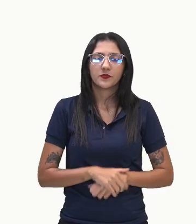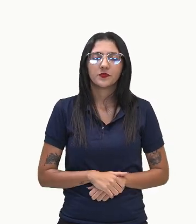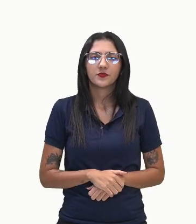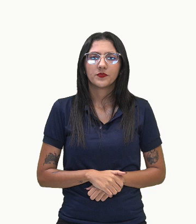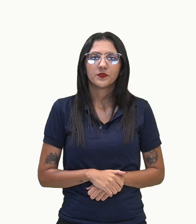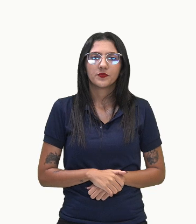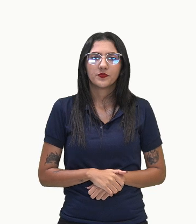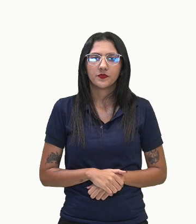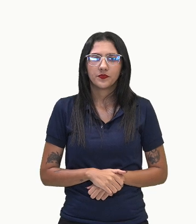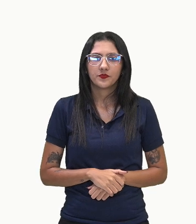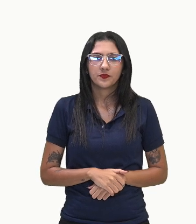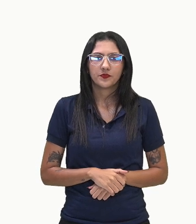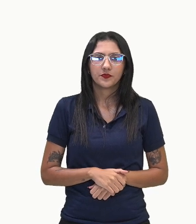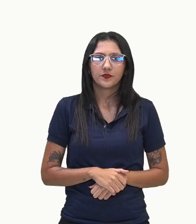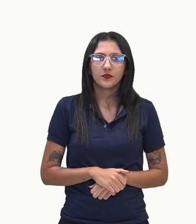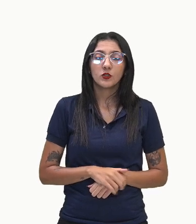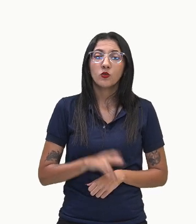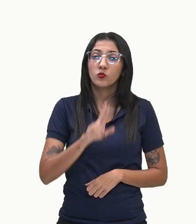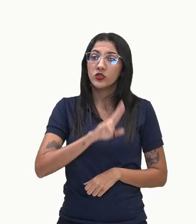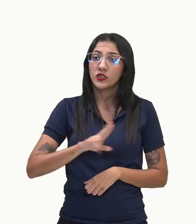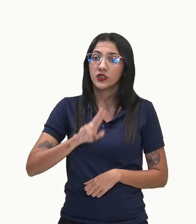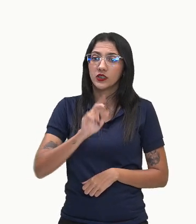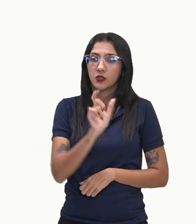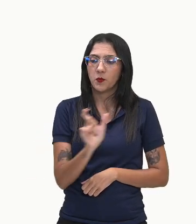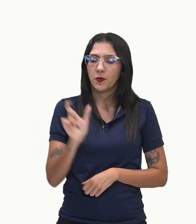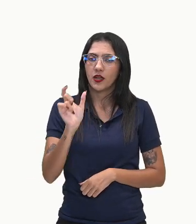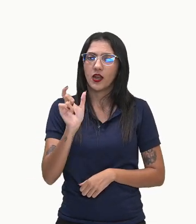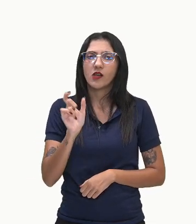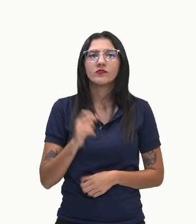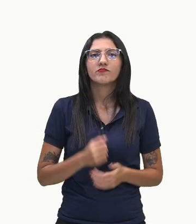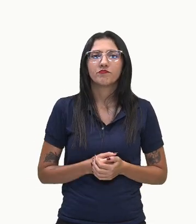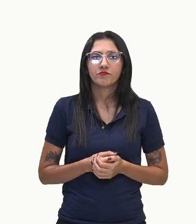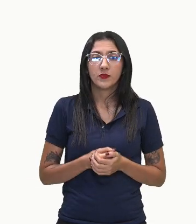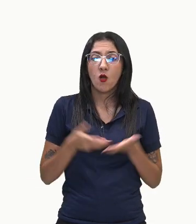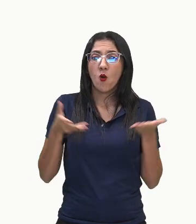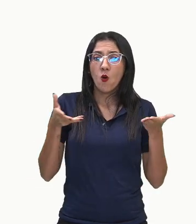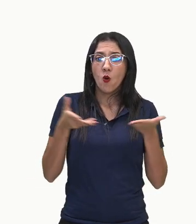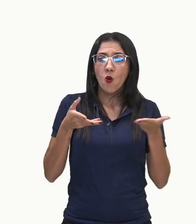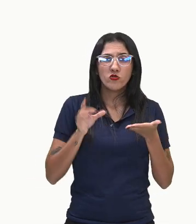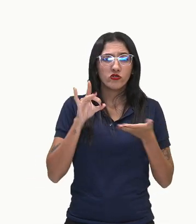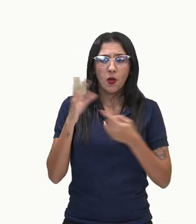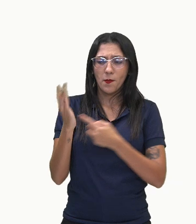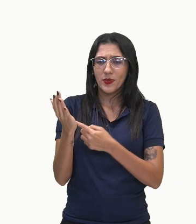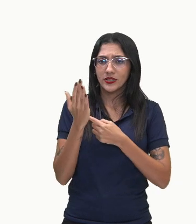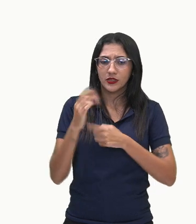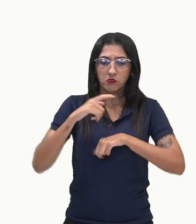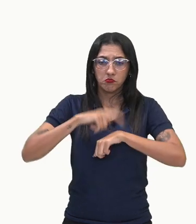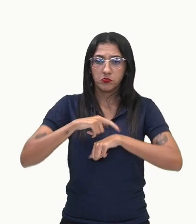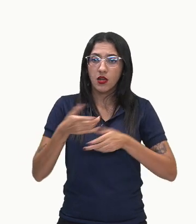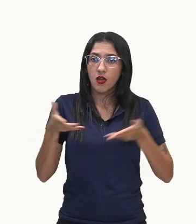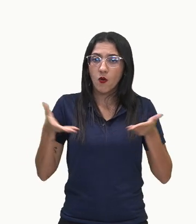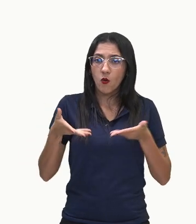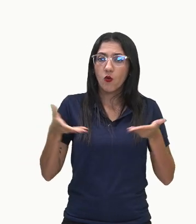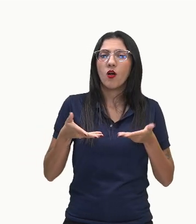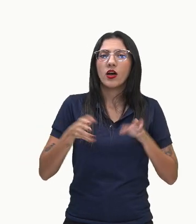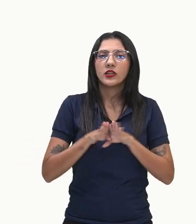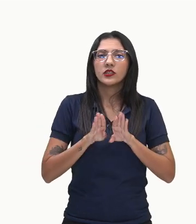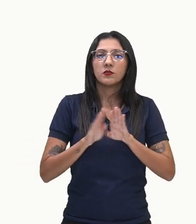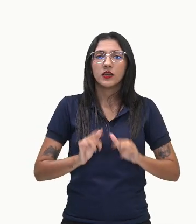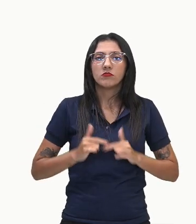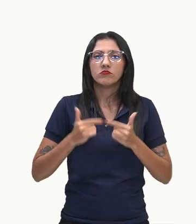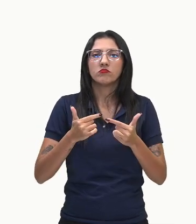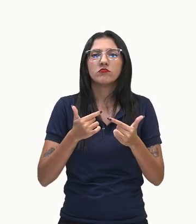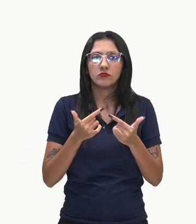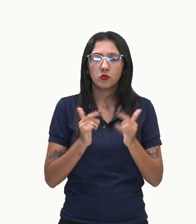fenômeno, expressado pelo verbo. Presente não só indica o momento atual, mas ações regulares